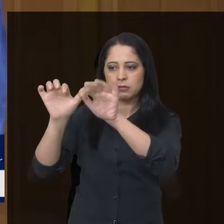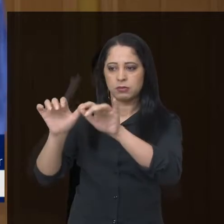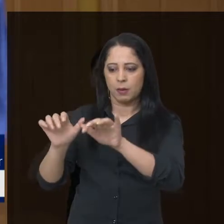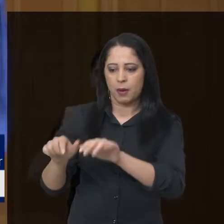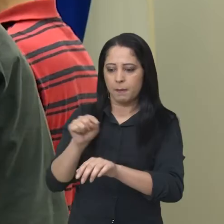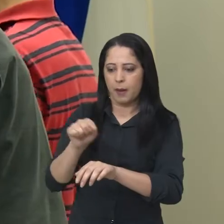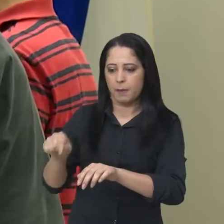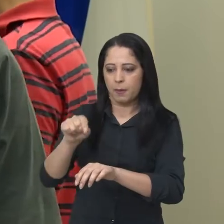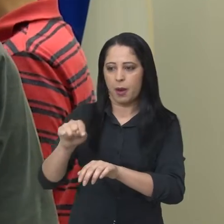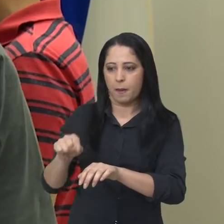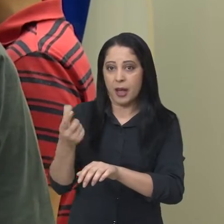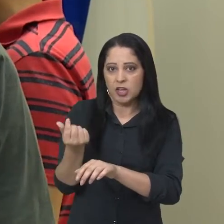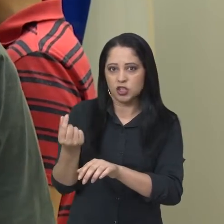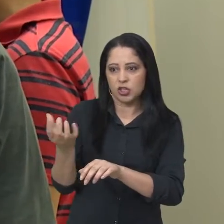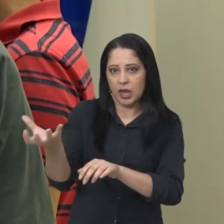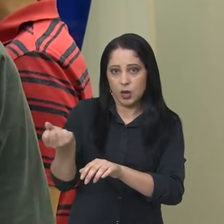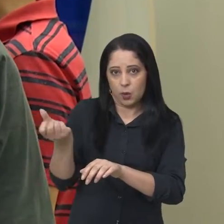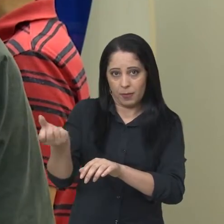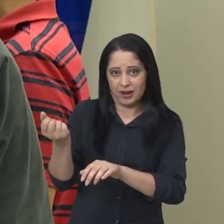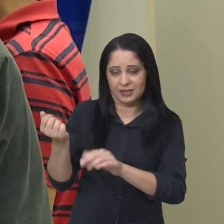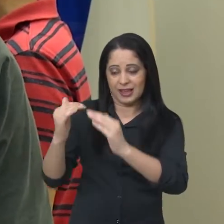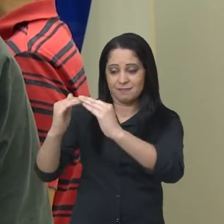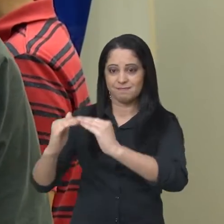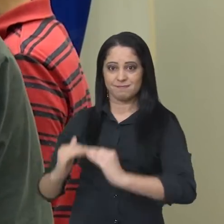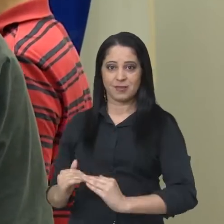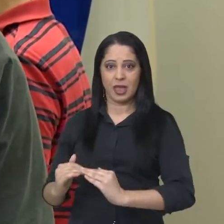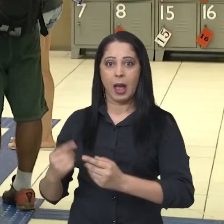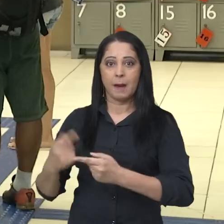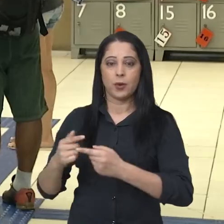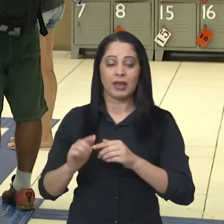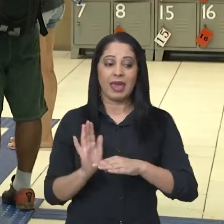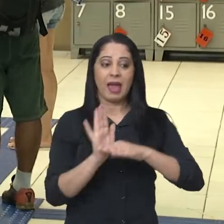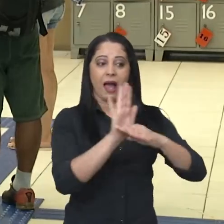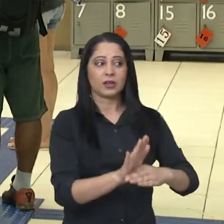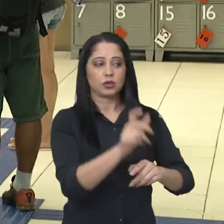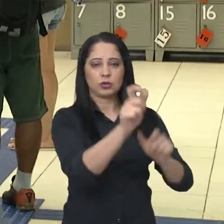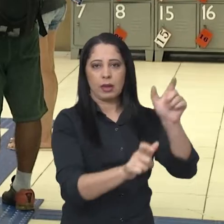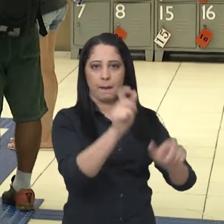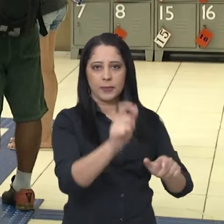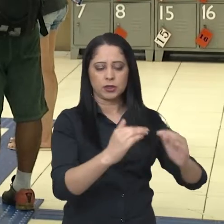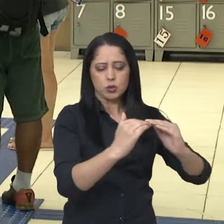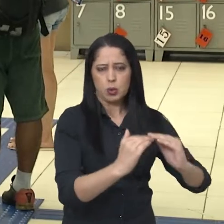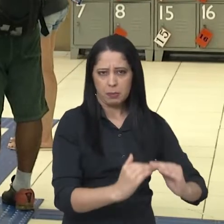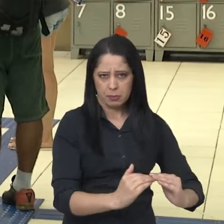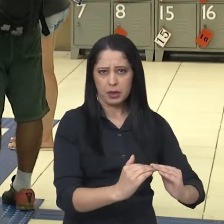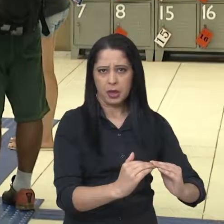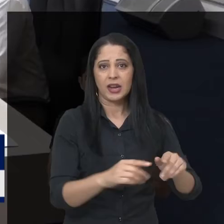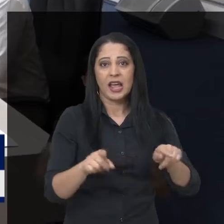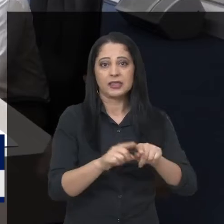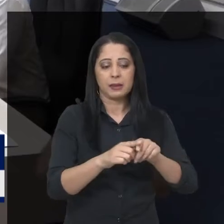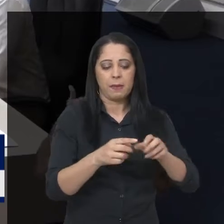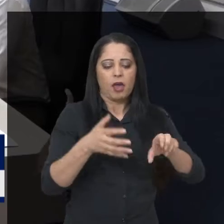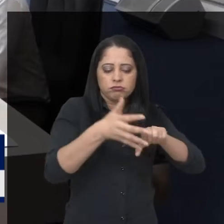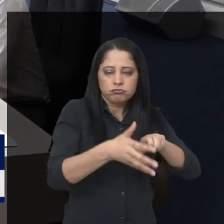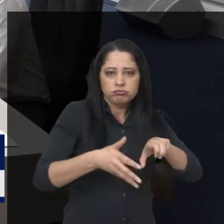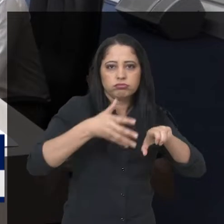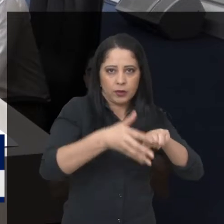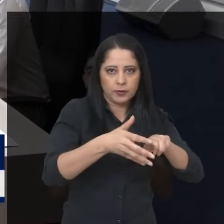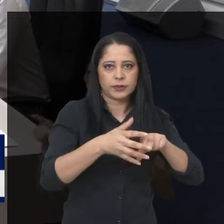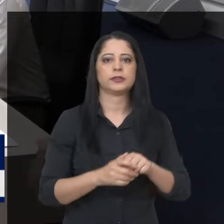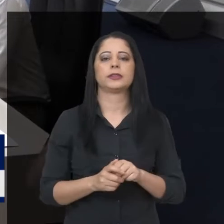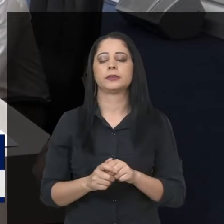reduzida nas agências bancárias para utilização de usuários de cadeiras de roda e pessoas com baixa estatura já dois